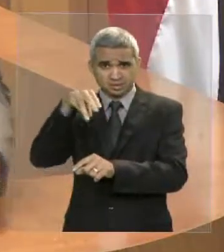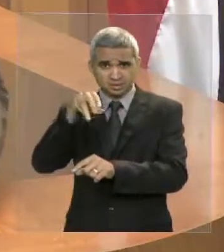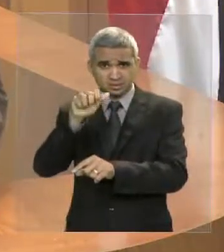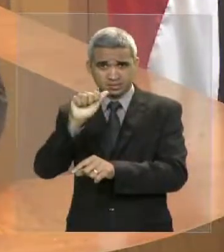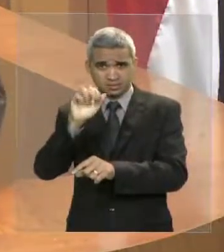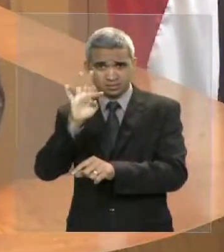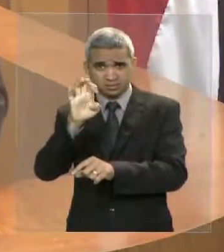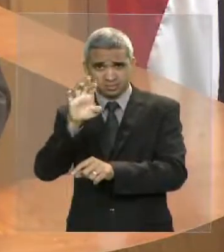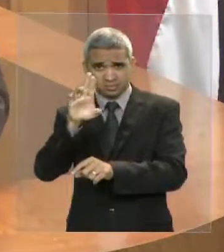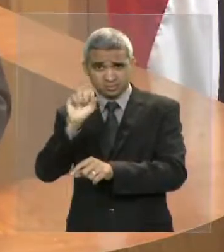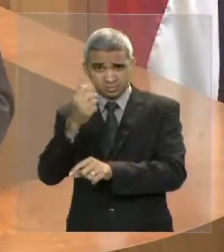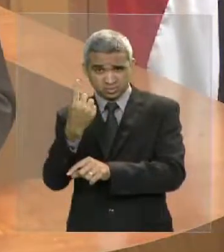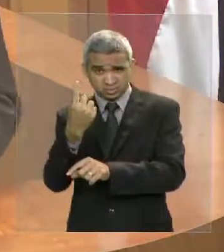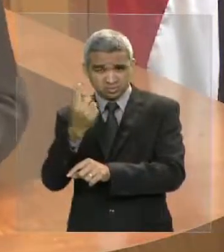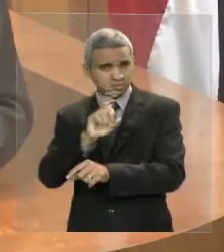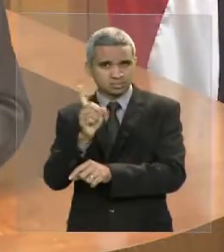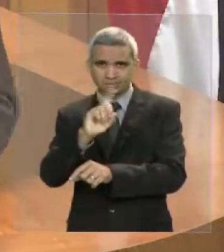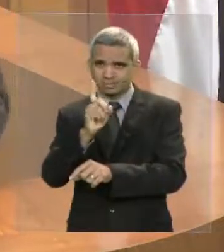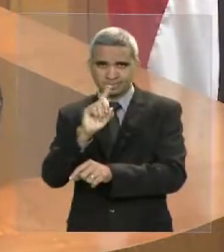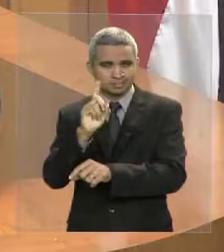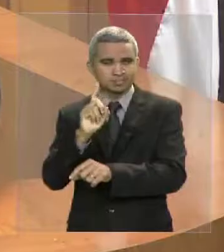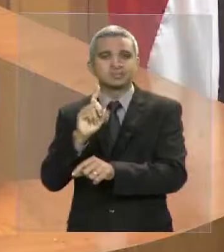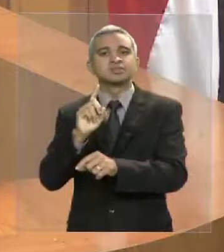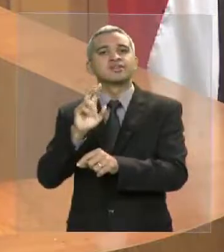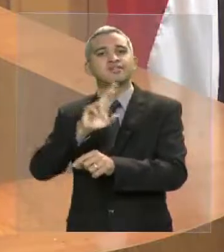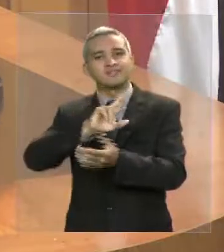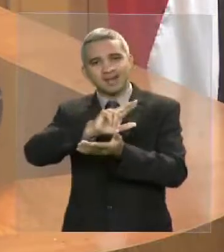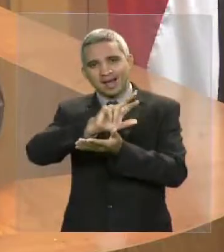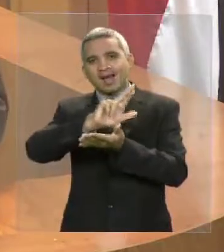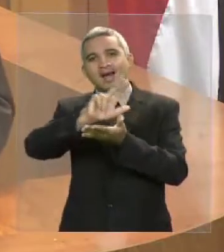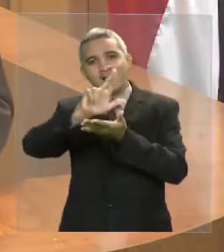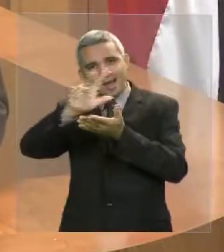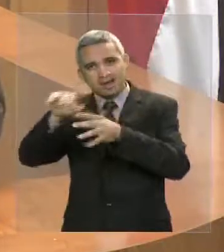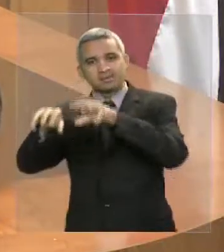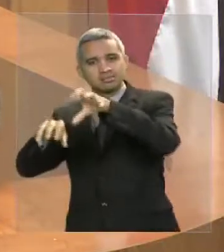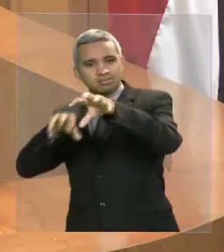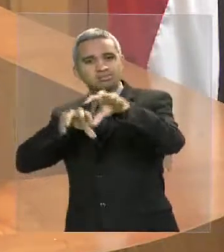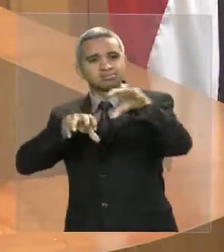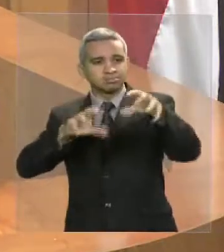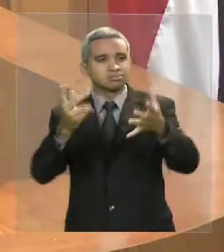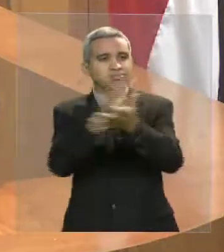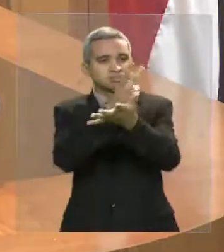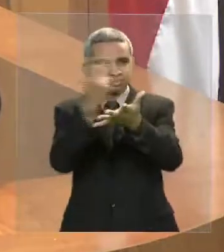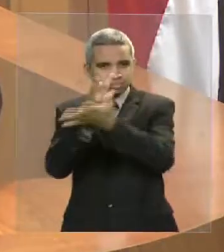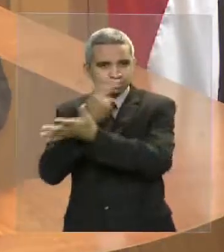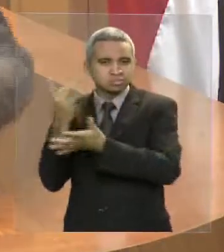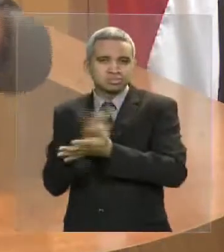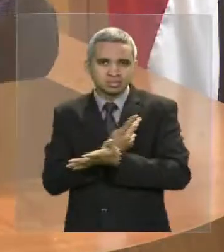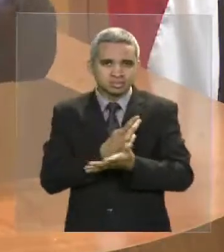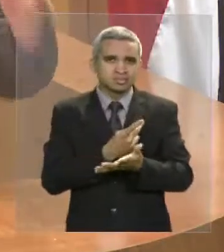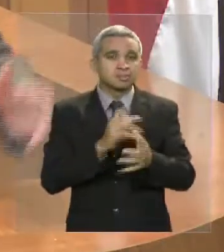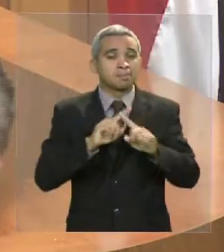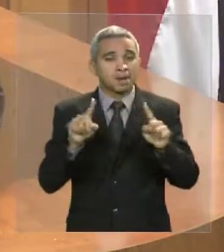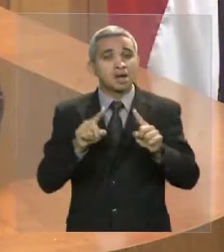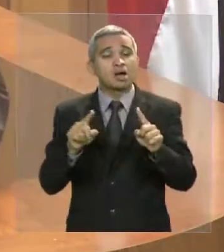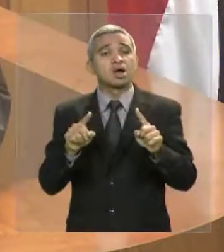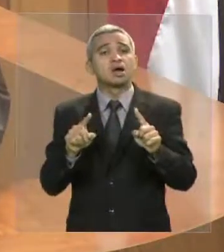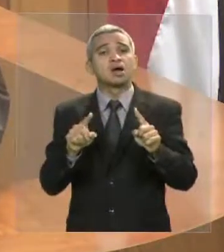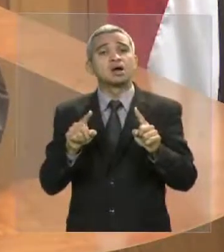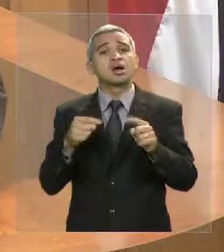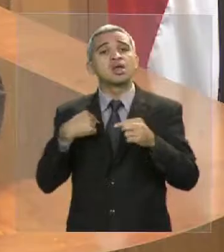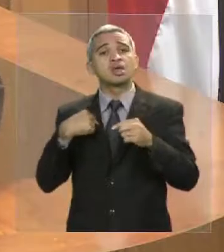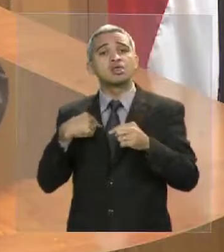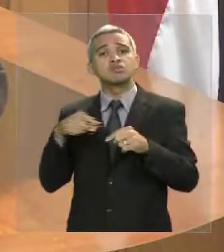porque recentemente tivemos em São Mateus, conversando com o prefeito, participando do lançamento da candidatura do prefeito lá, tanto o prefeito